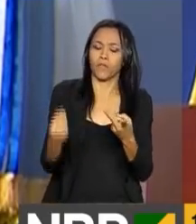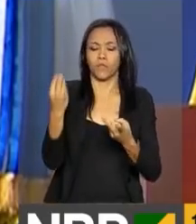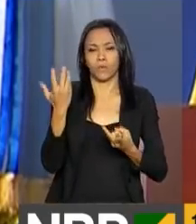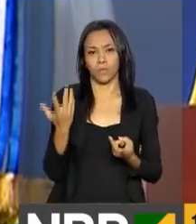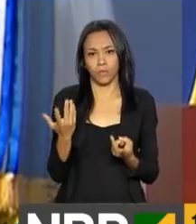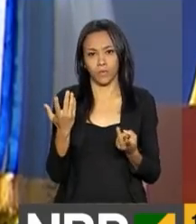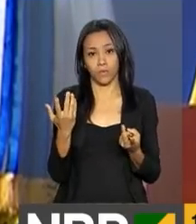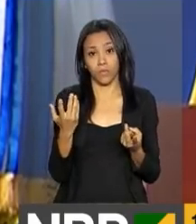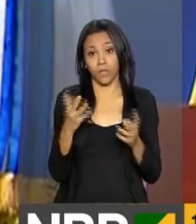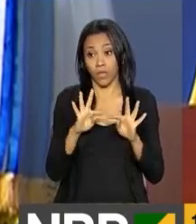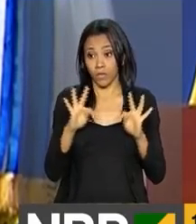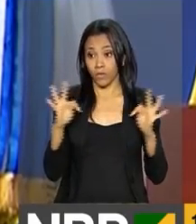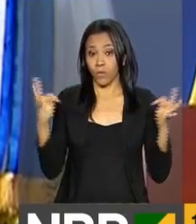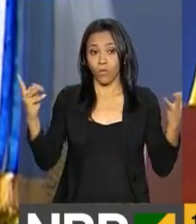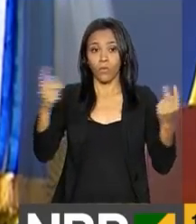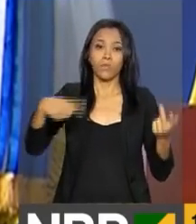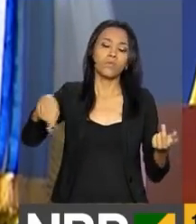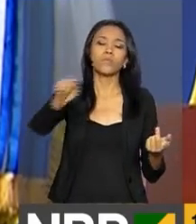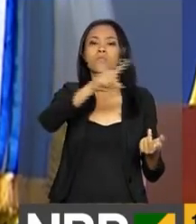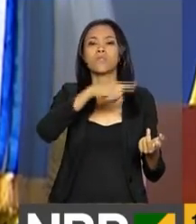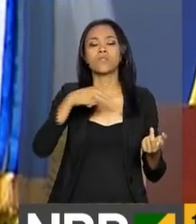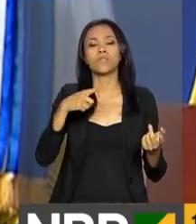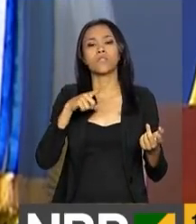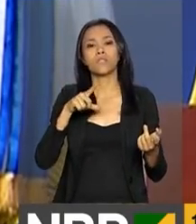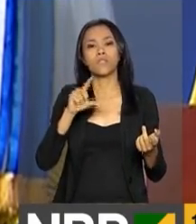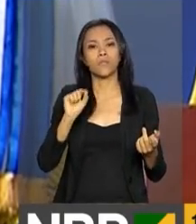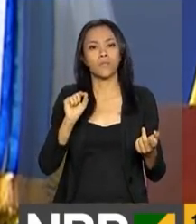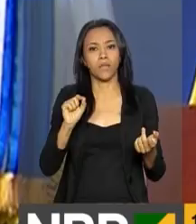que naturalmente acompanham